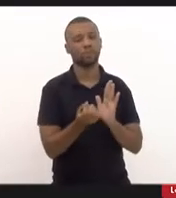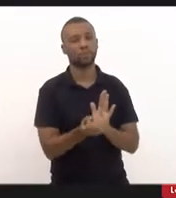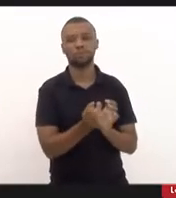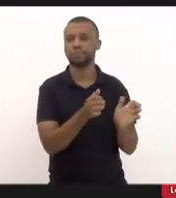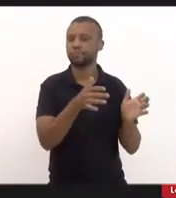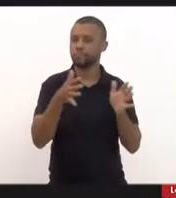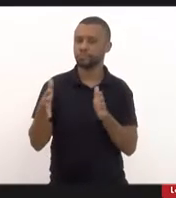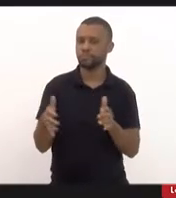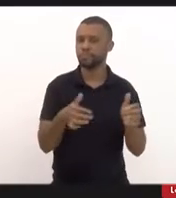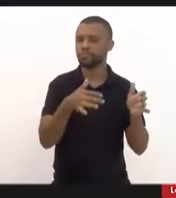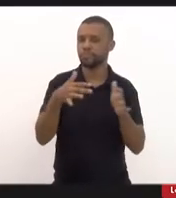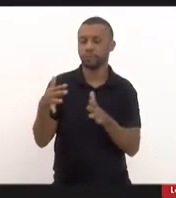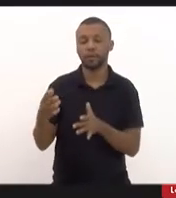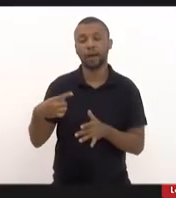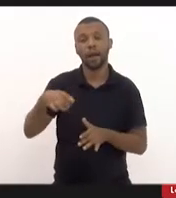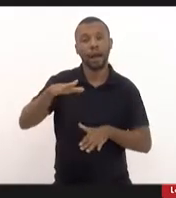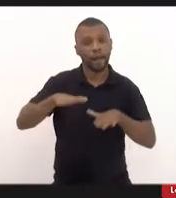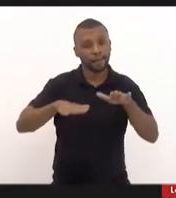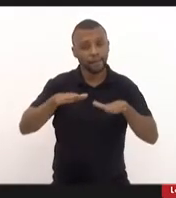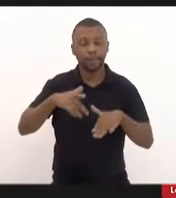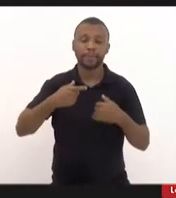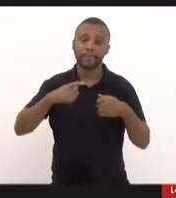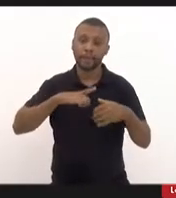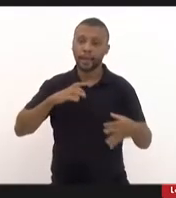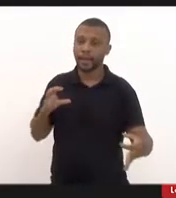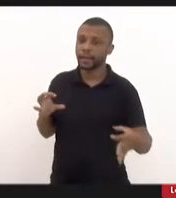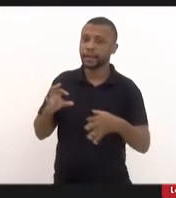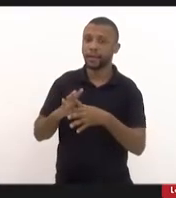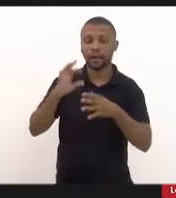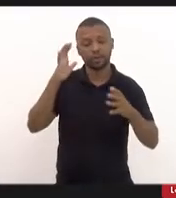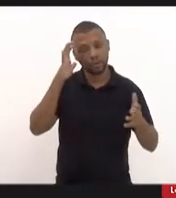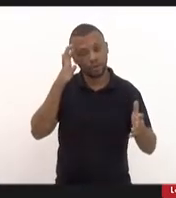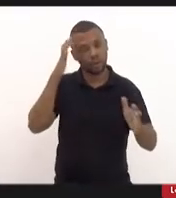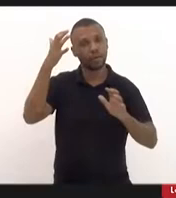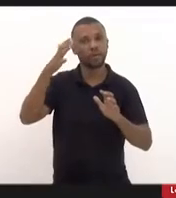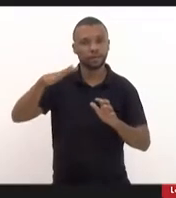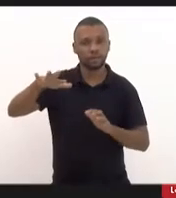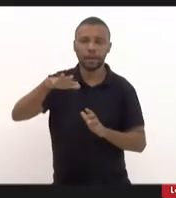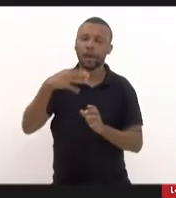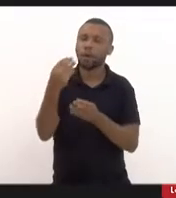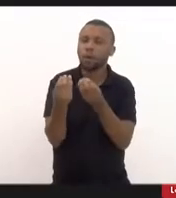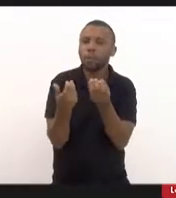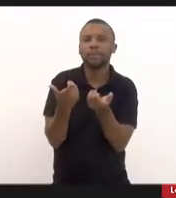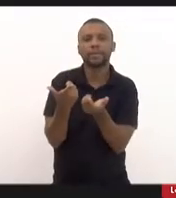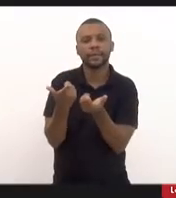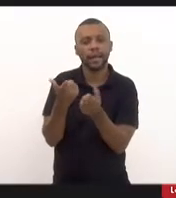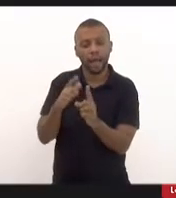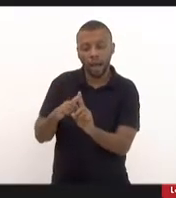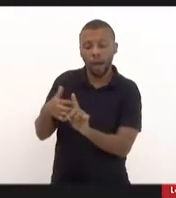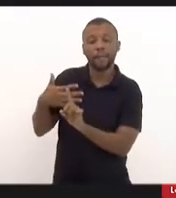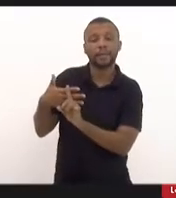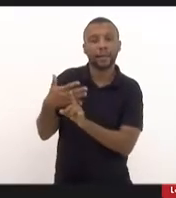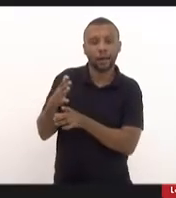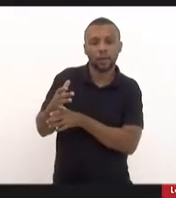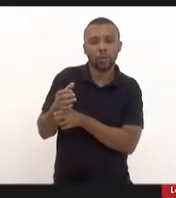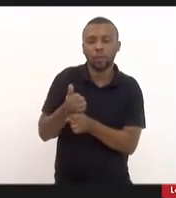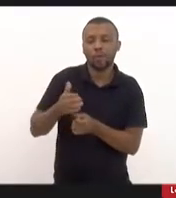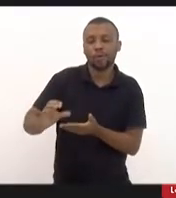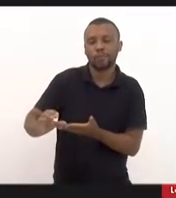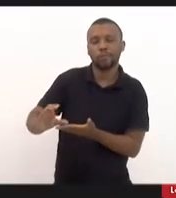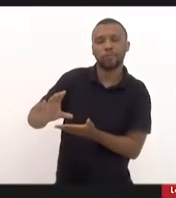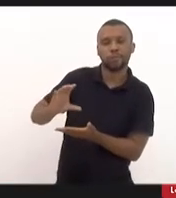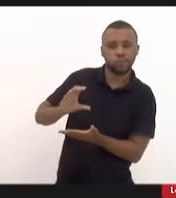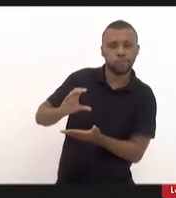país, e precisa também ter uma reforma tributária no país, não é isso? Mas é uma forma de você ampliar a receita, é você ampliar a base